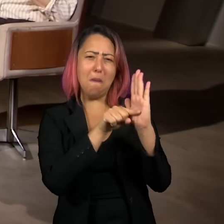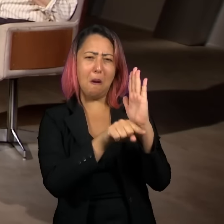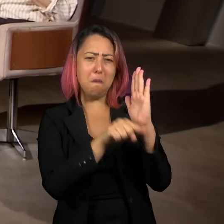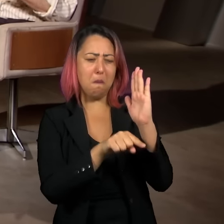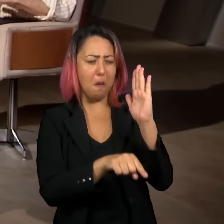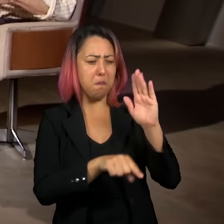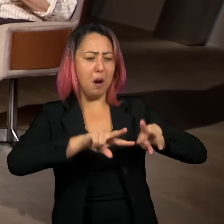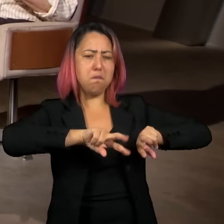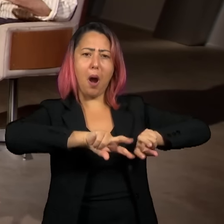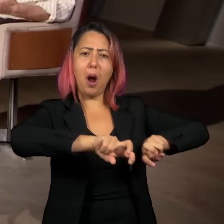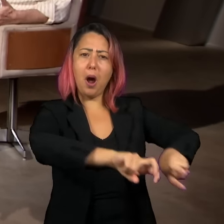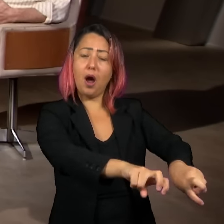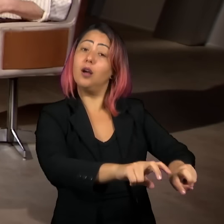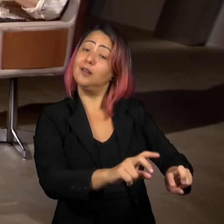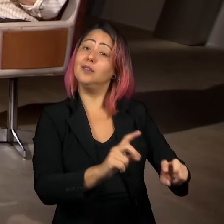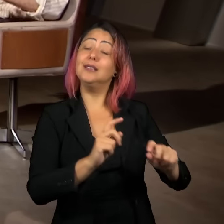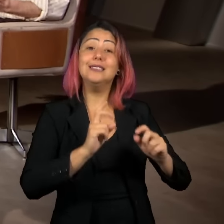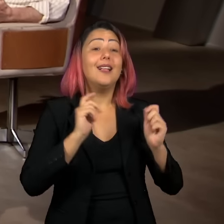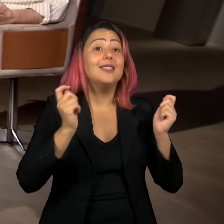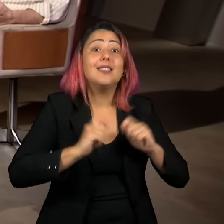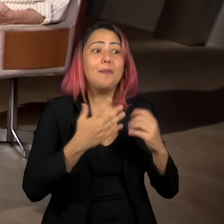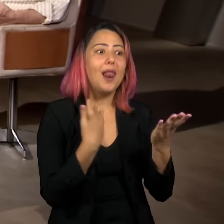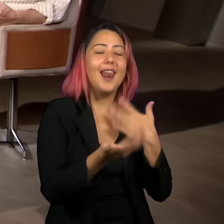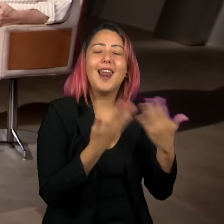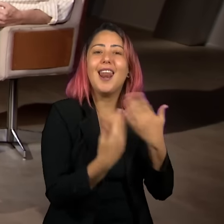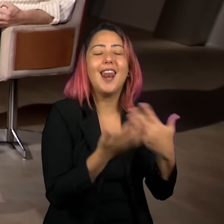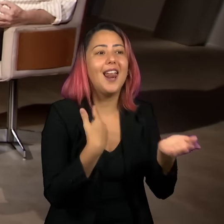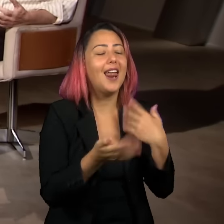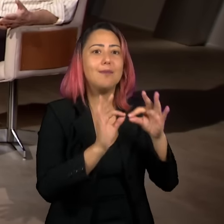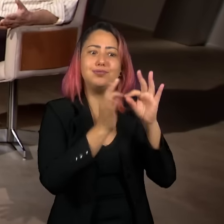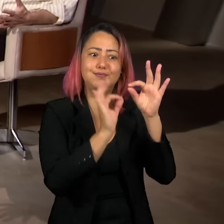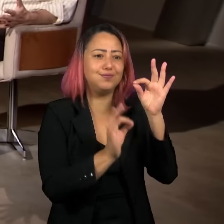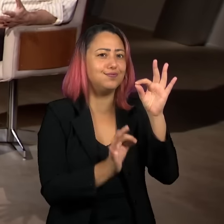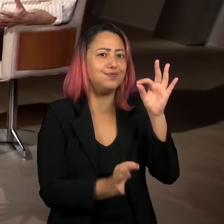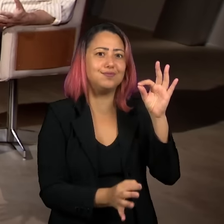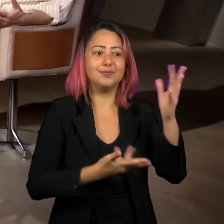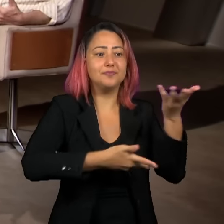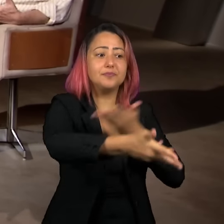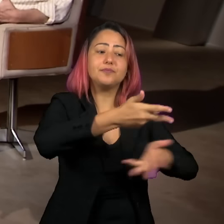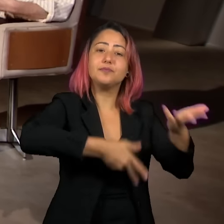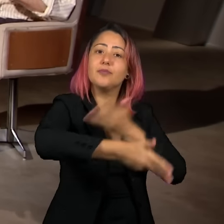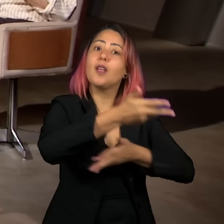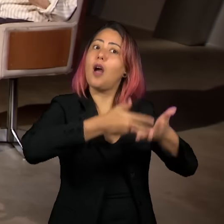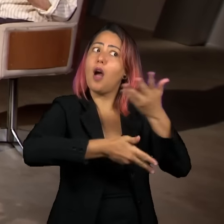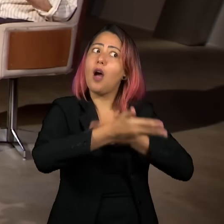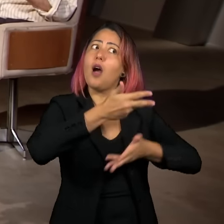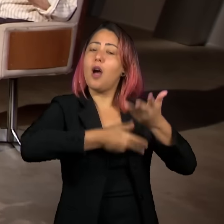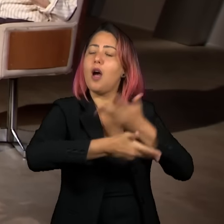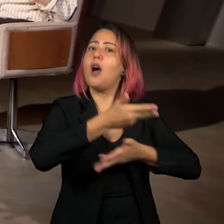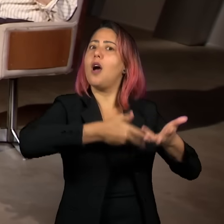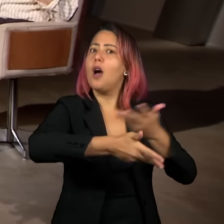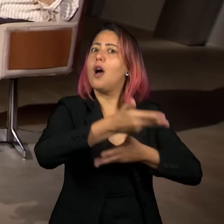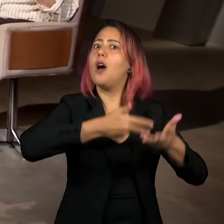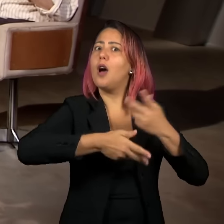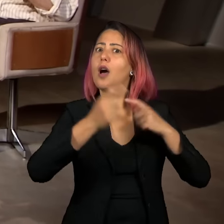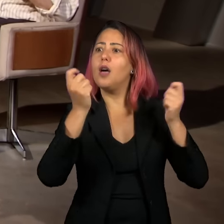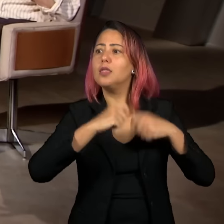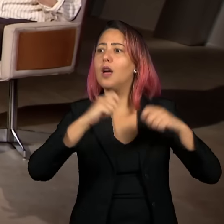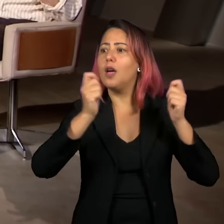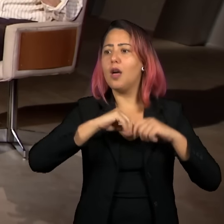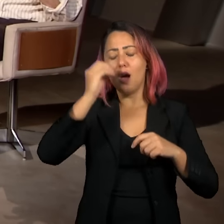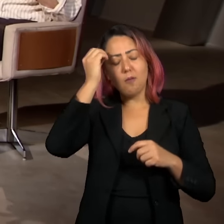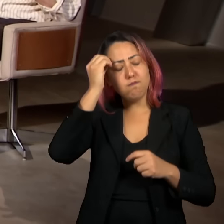dialogando com essa máquina H infinito e com isso então eu vou podendo melhorar as